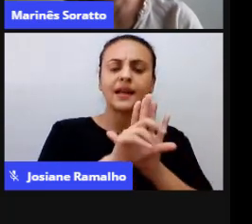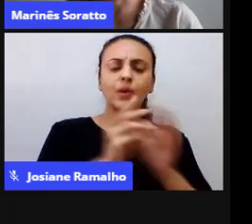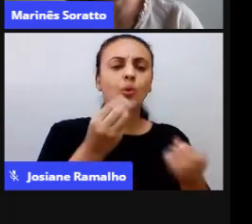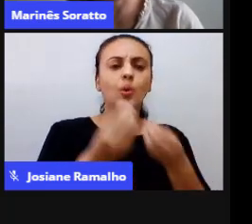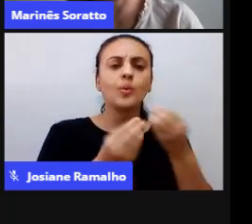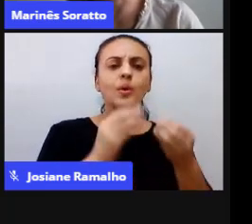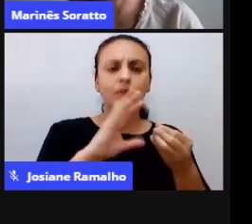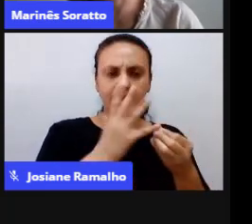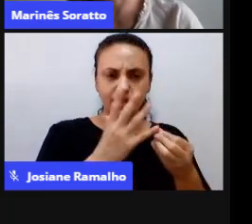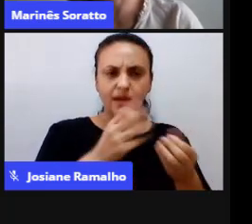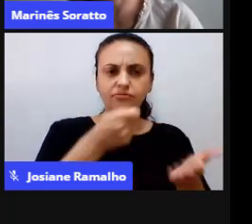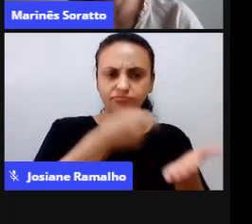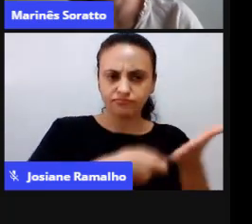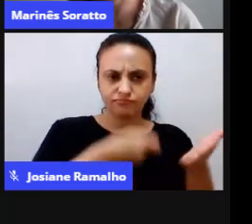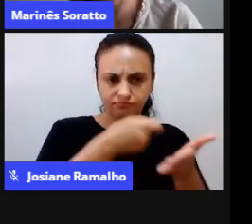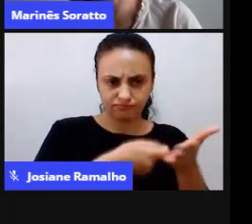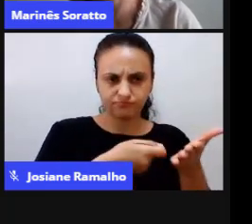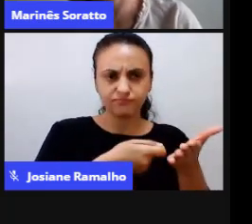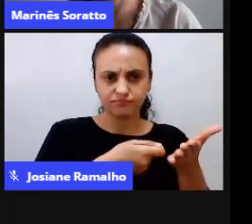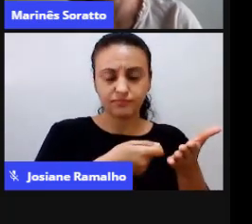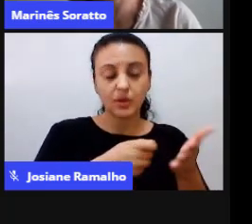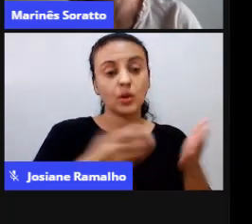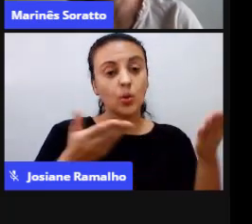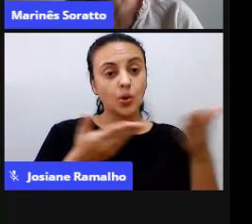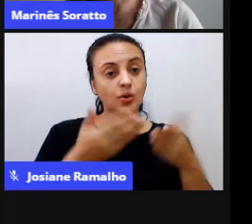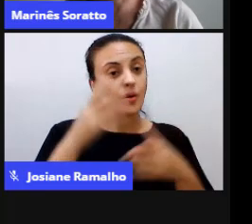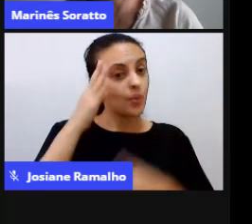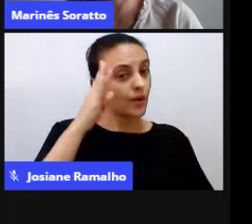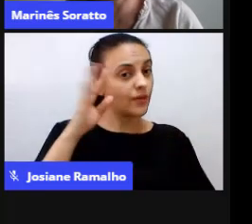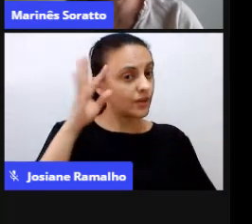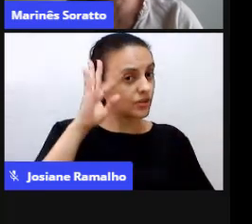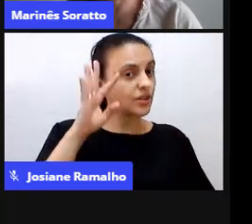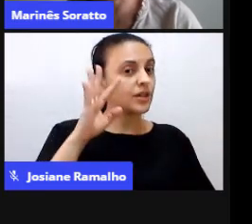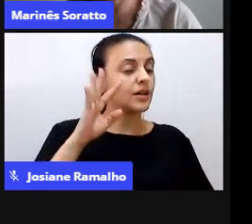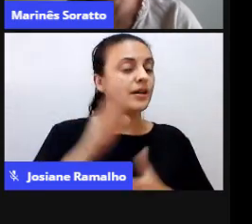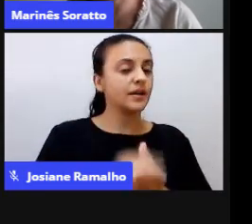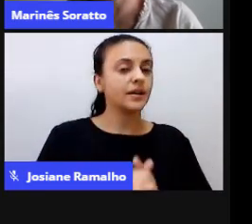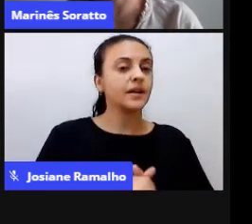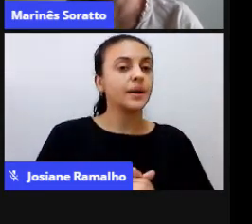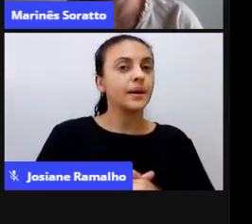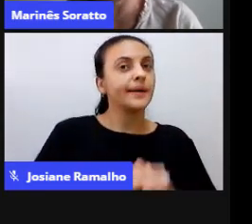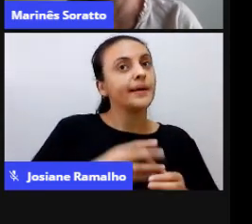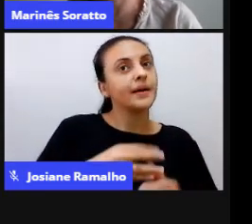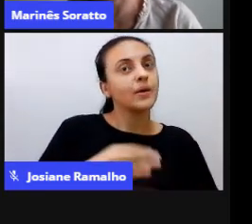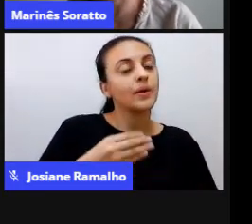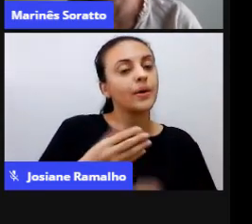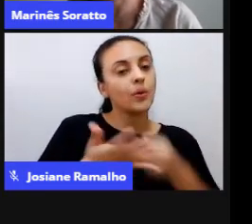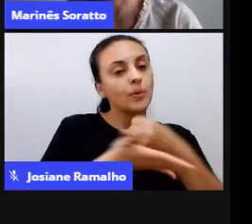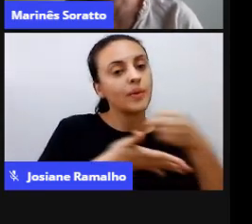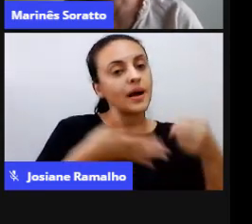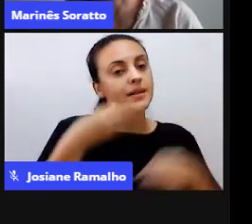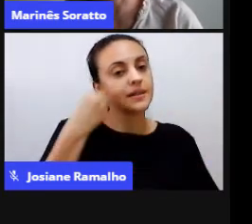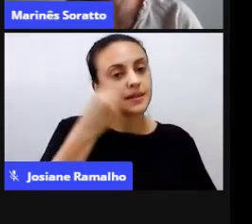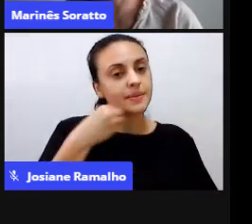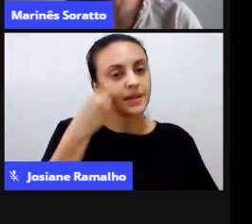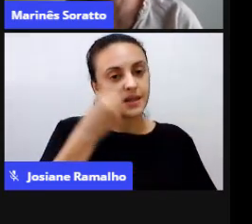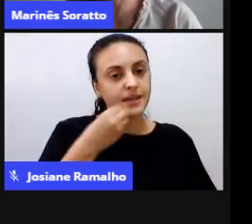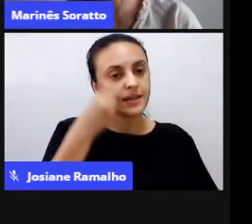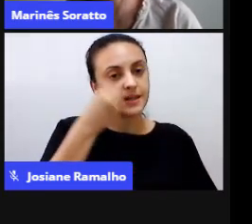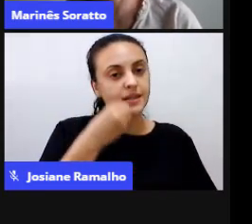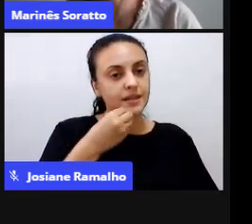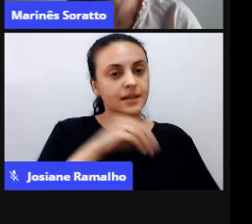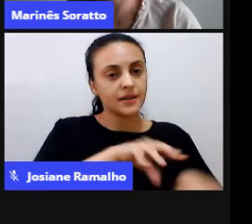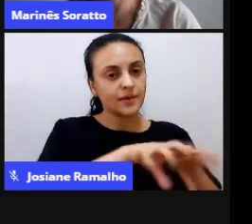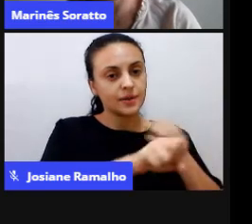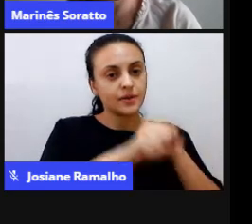pedagógica. Né? Então, hoje a gente faz uma reflexão sobre isso a partir da nossa experiência na formação de professores e de como a